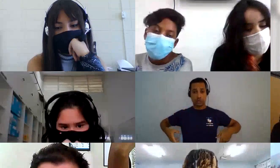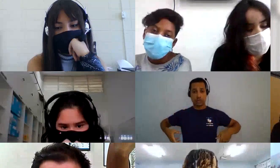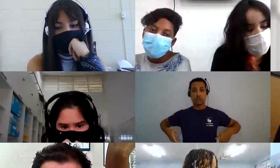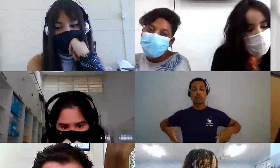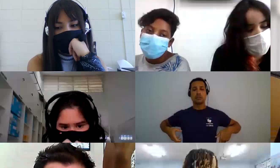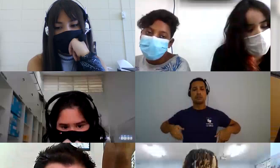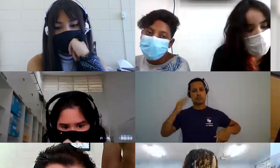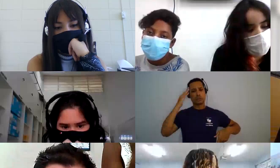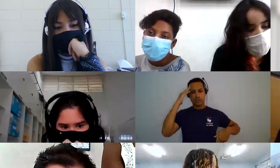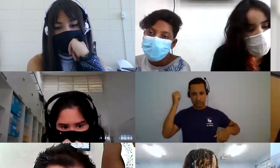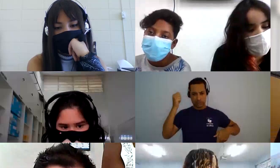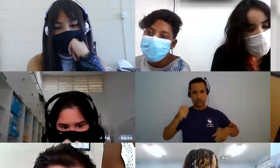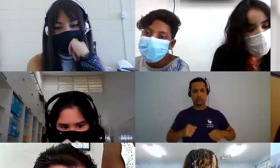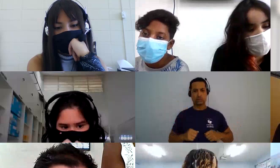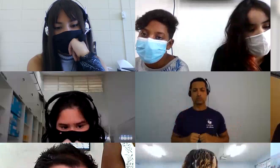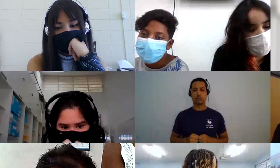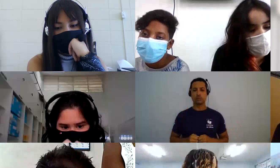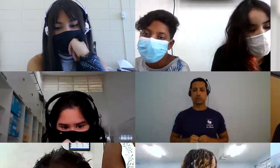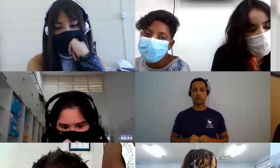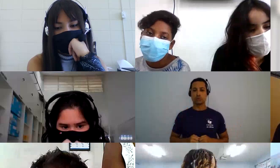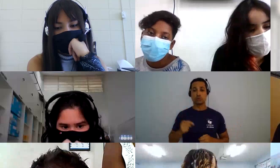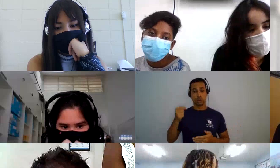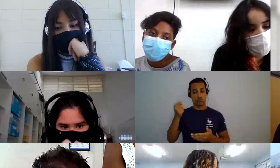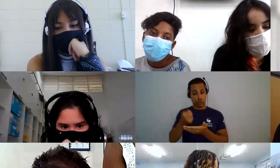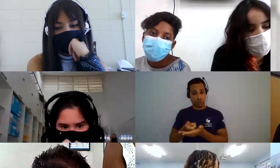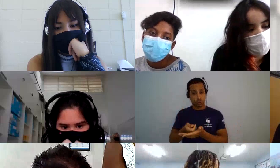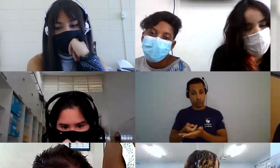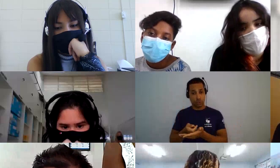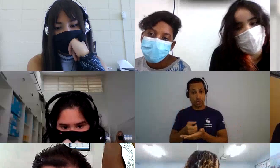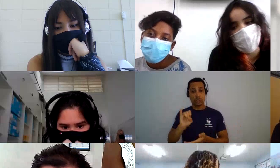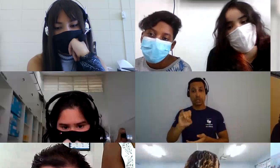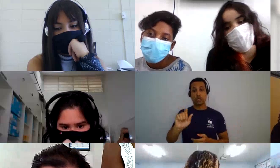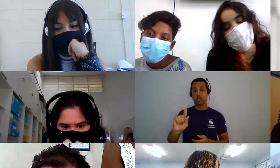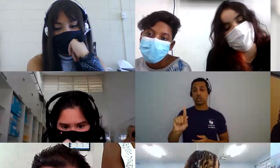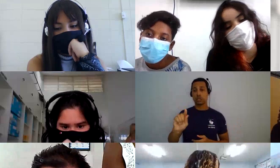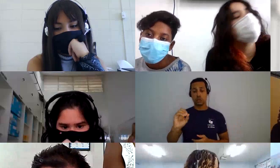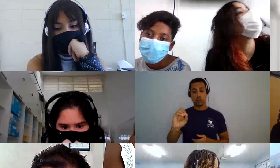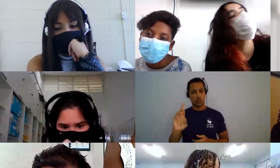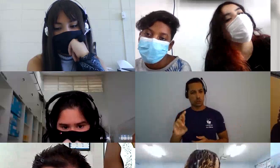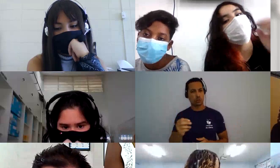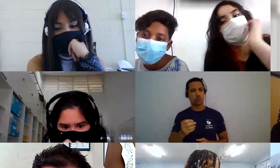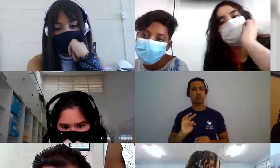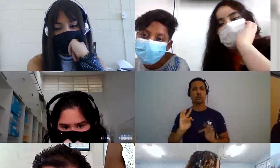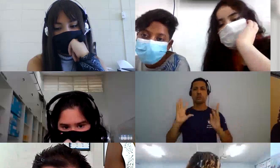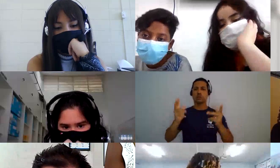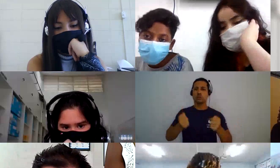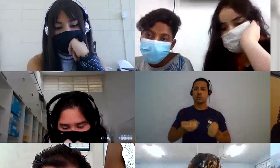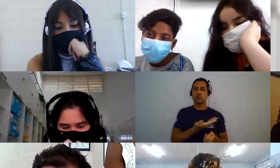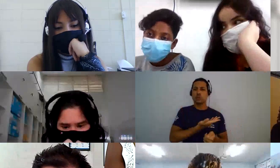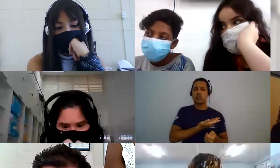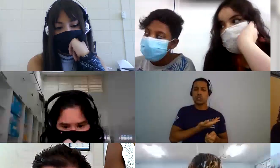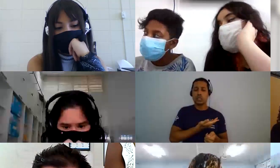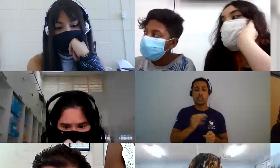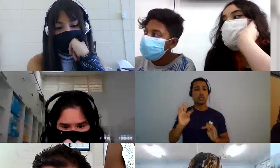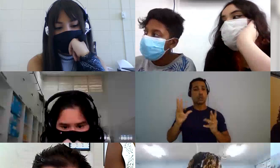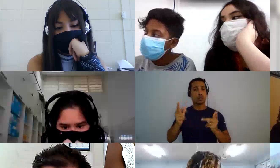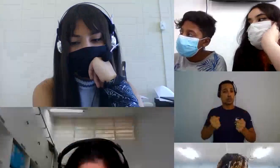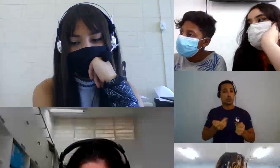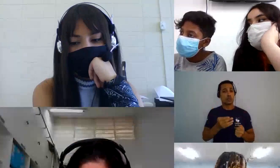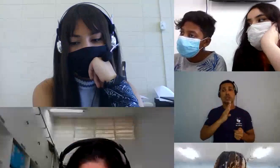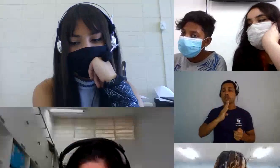cueca? Sim. Então, Igor, e todos os amigos do Igor, e todos os meninos que o Igor conhecer na